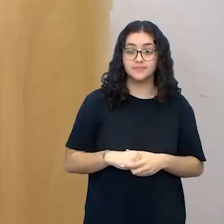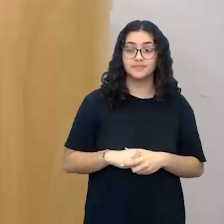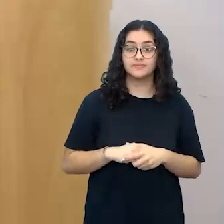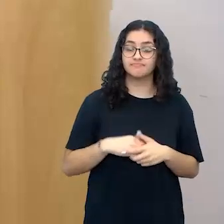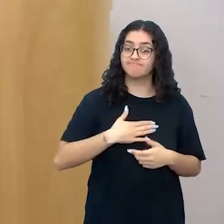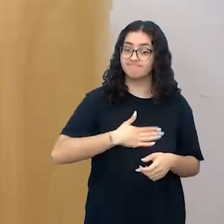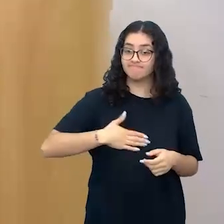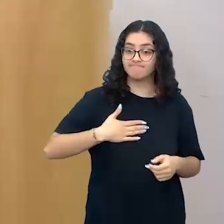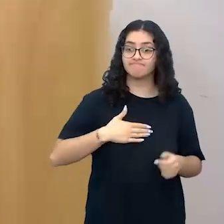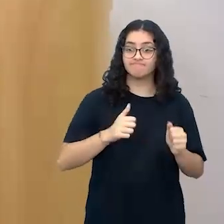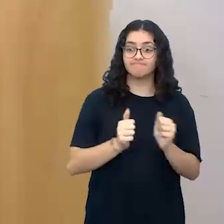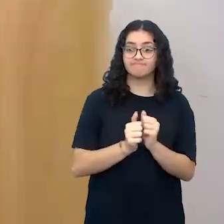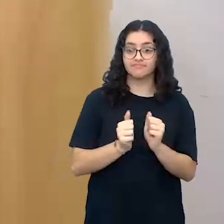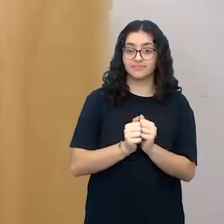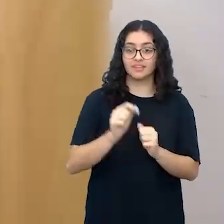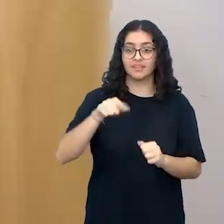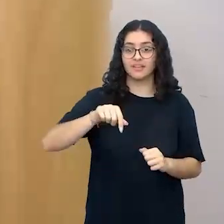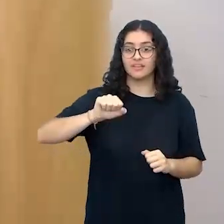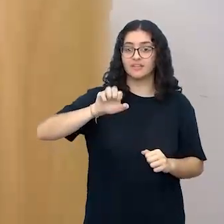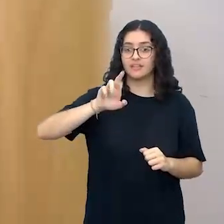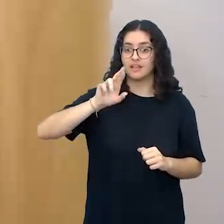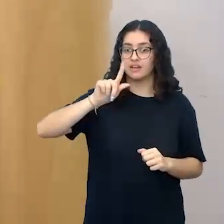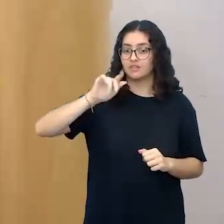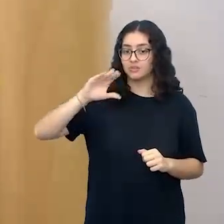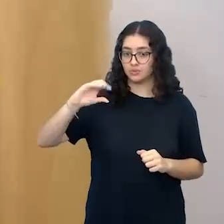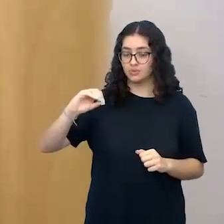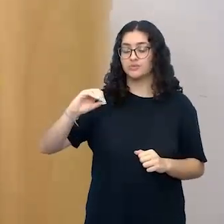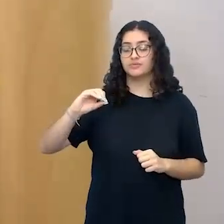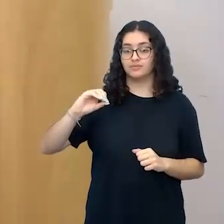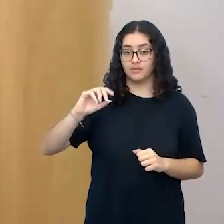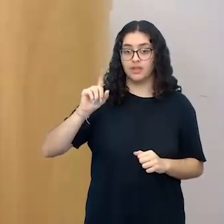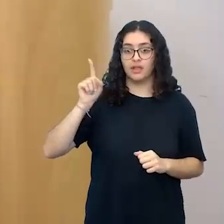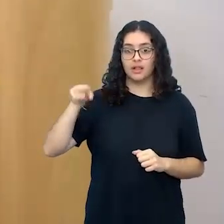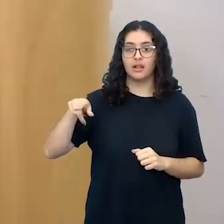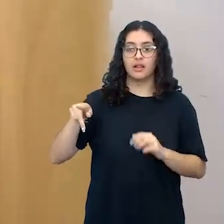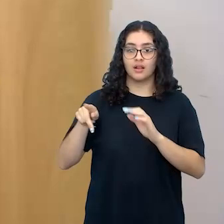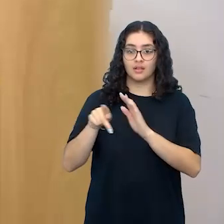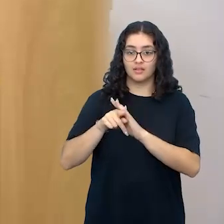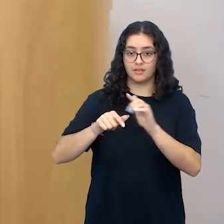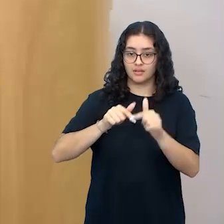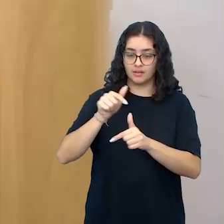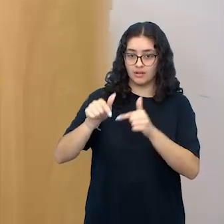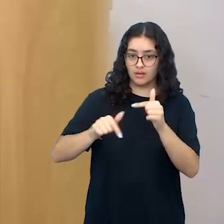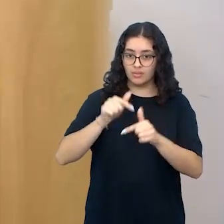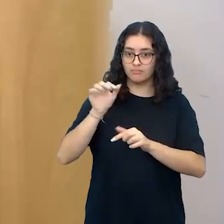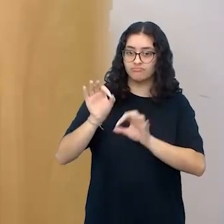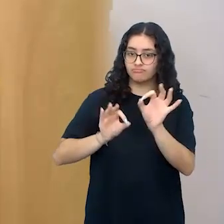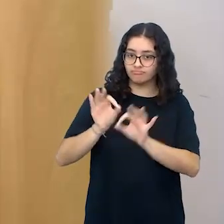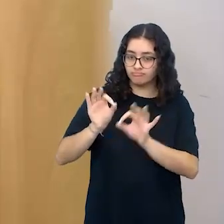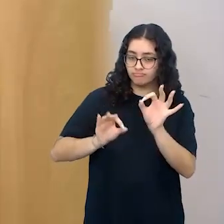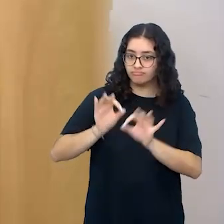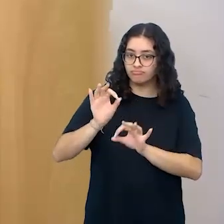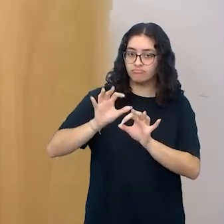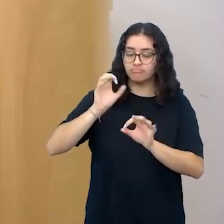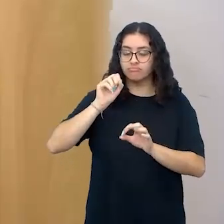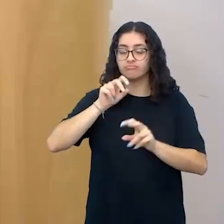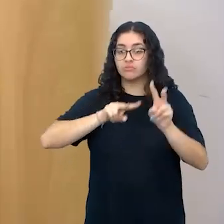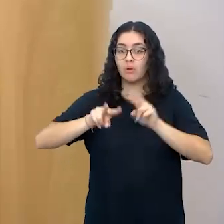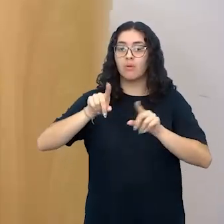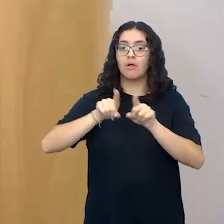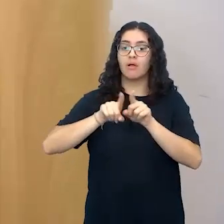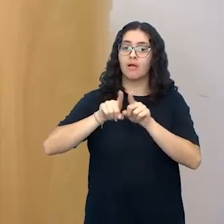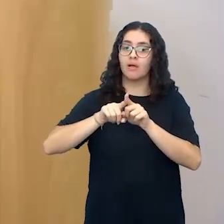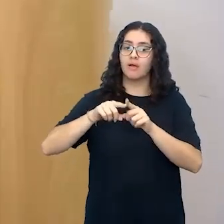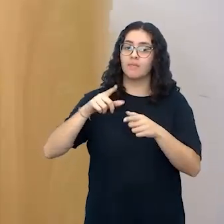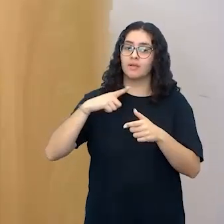prazer enorme recebê-lo, que é o Sérgio Lopes. O Sérgio é produtor audiovisual e diretor-geral de documentários com foco